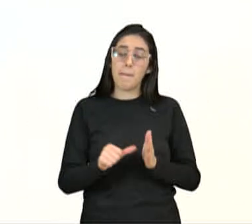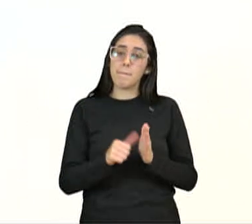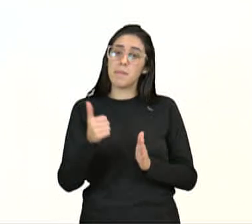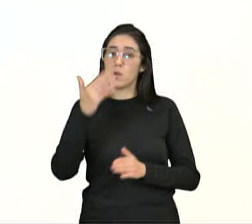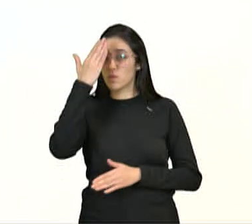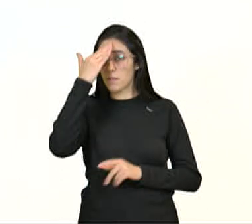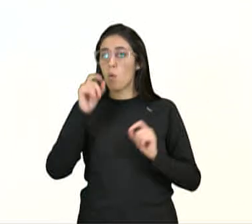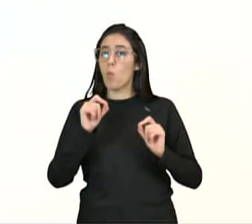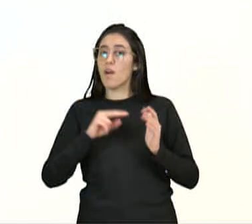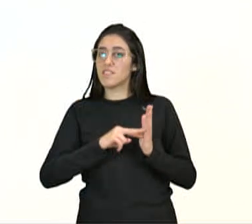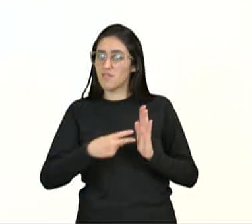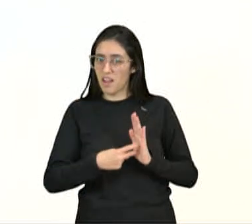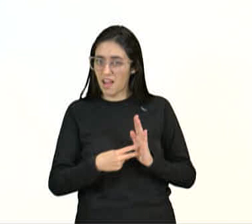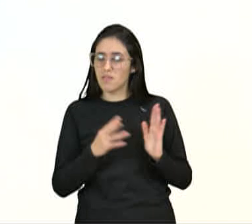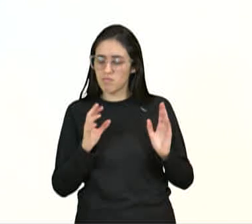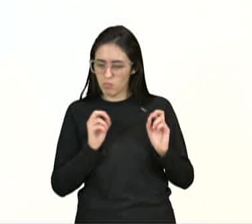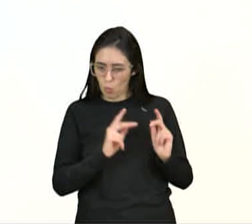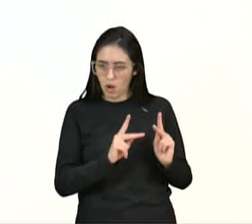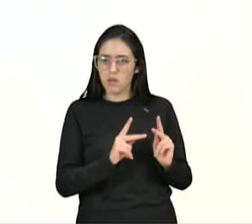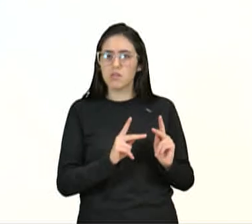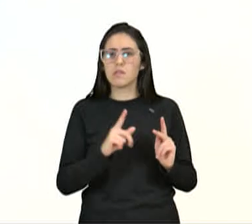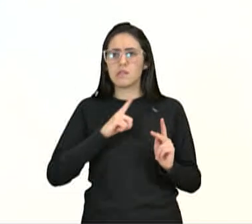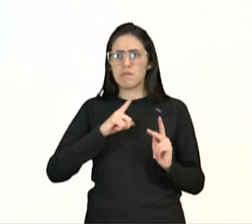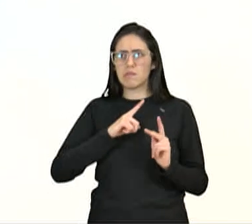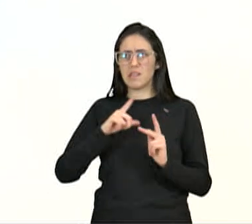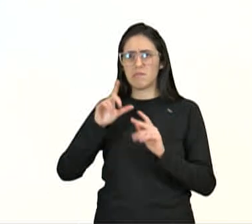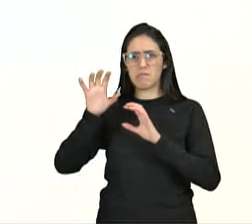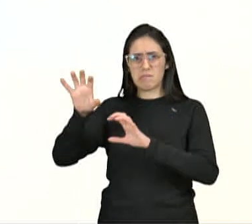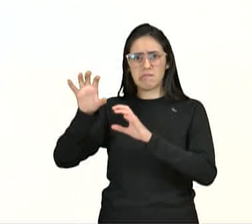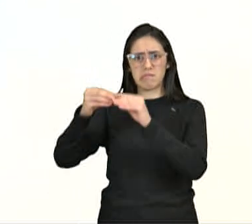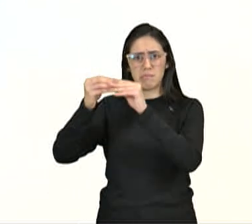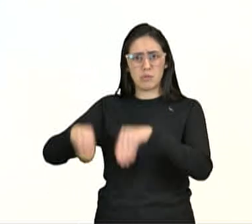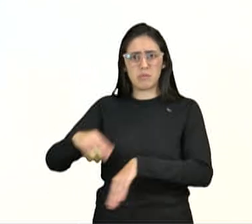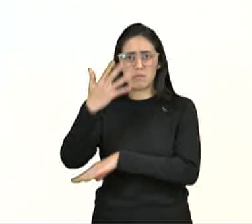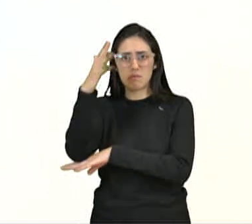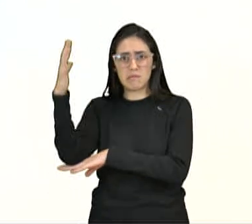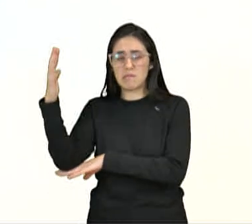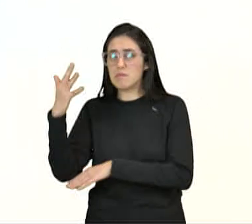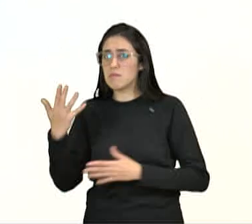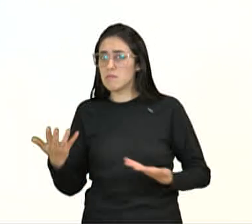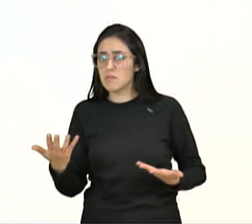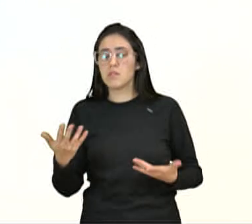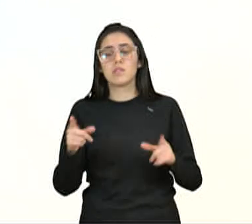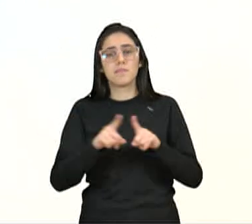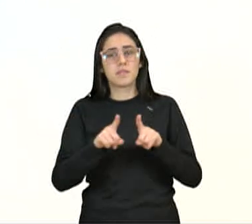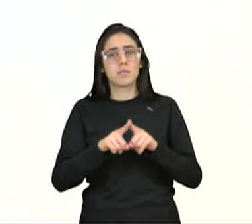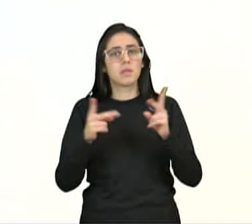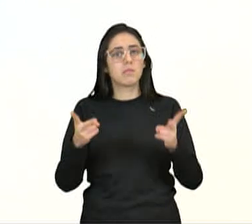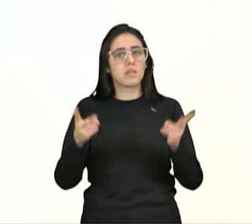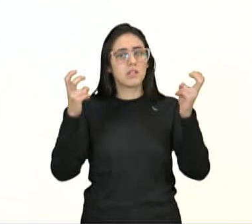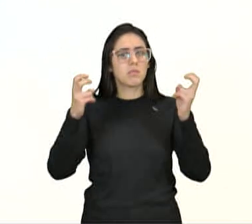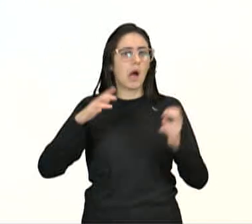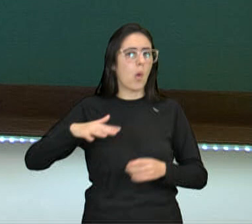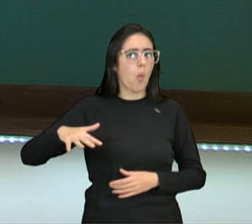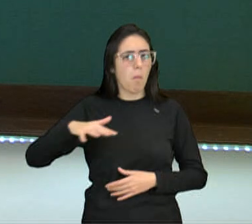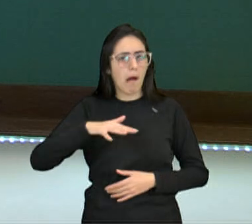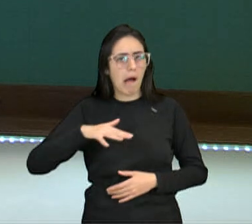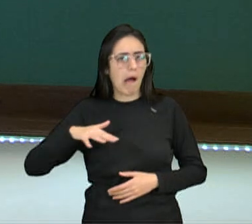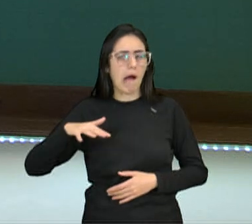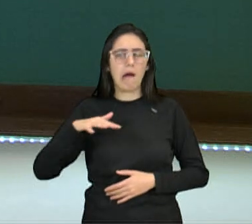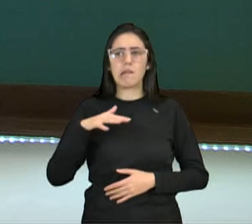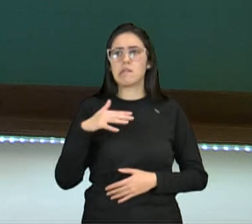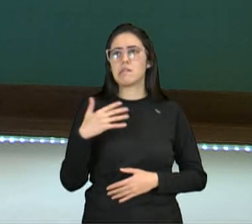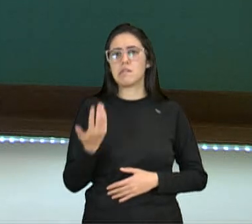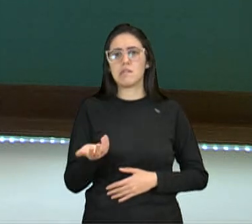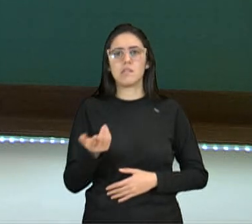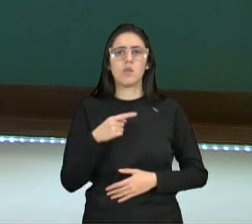é, depois se afeta a questão ambiental. E, por fim, se a gente consegue identificar alguma área, de repente,